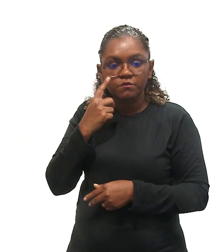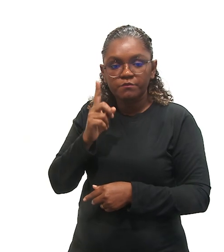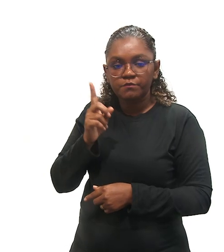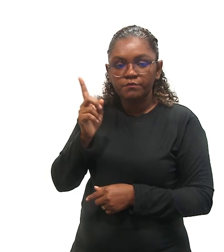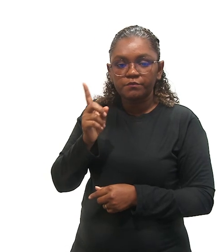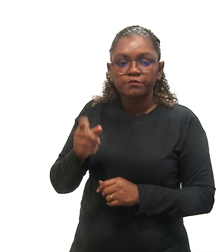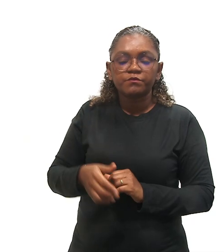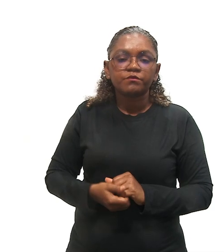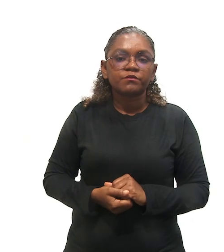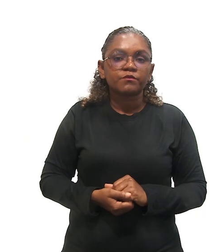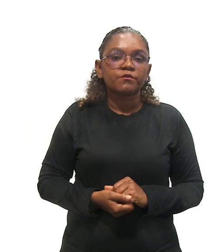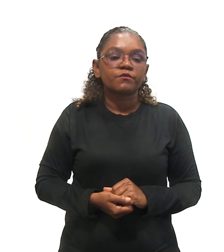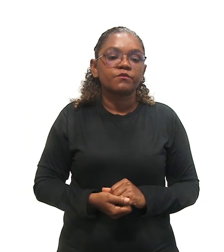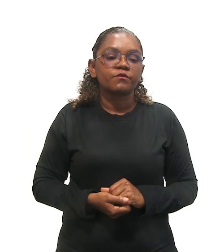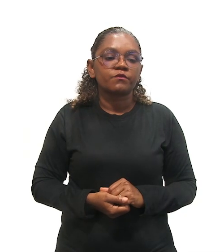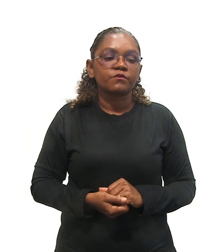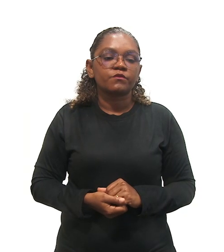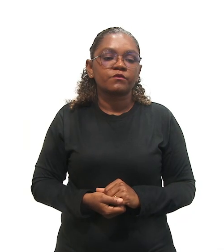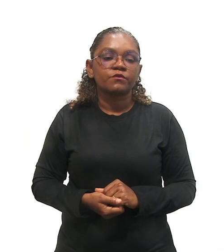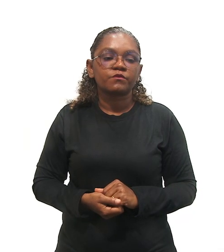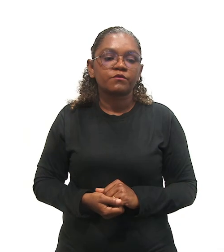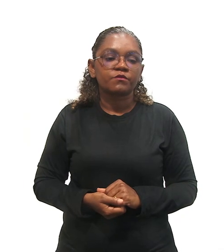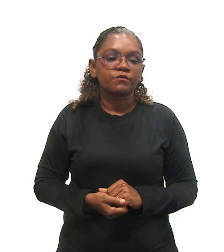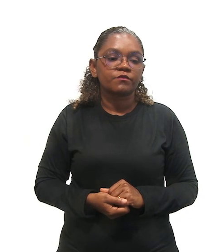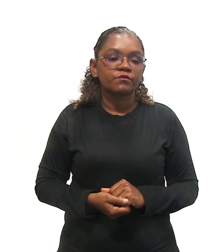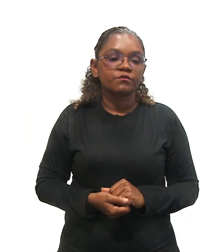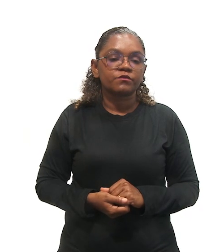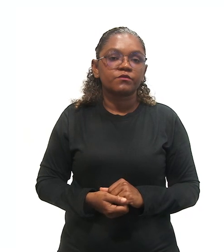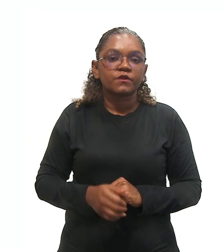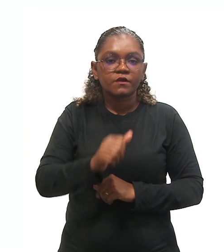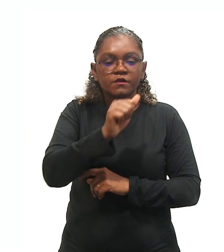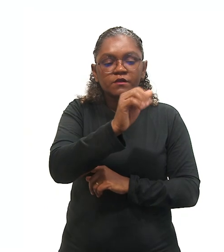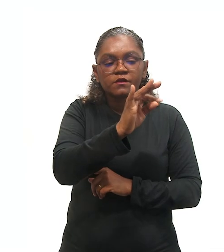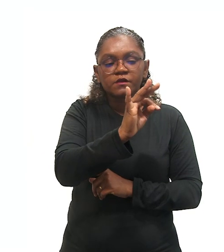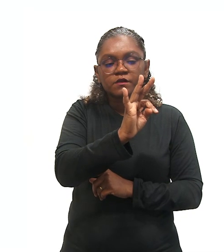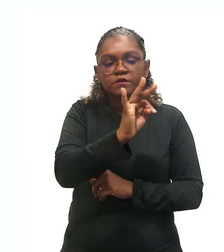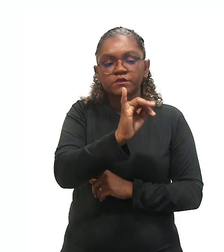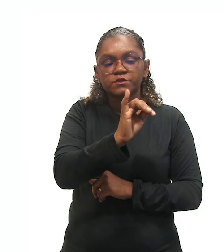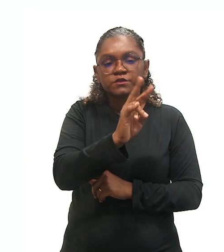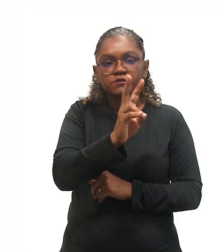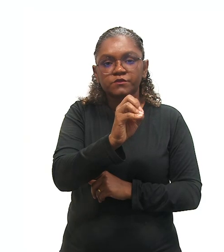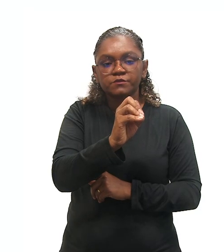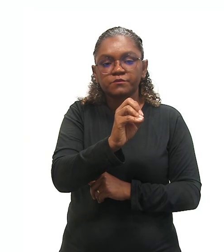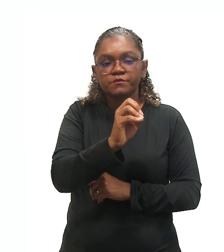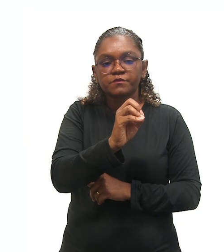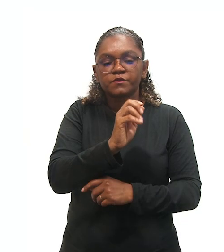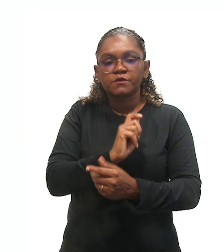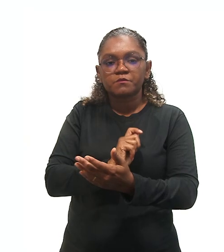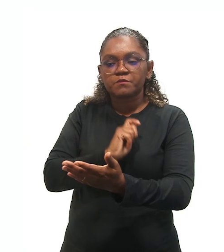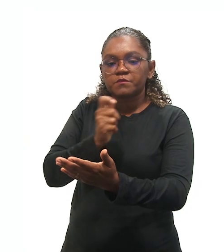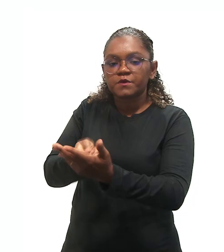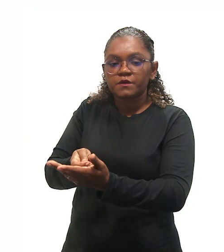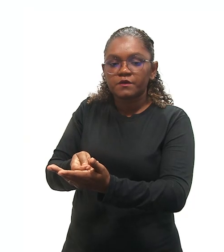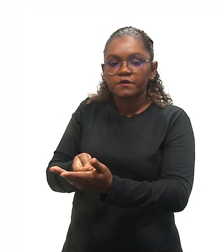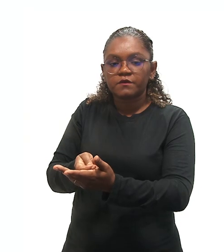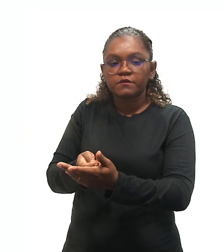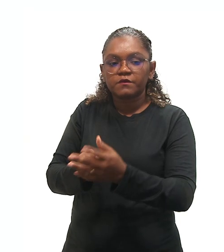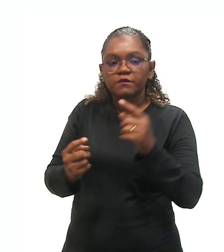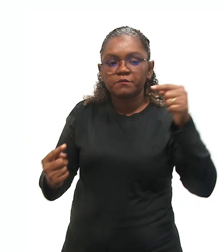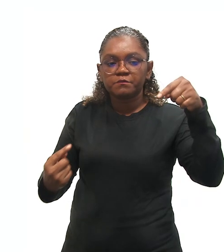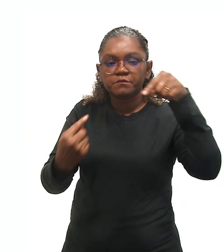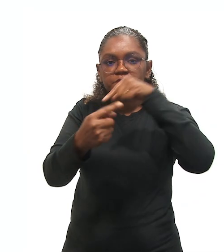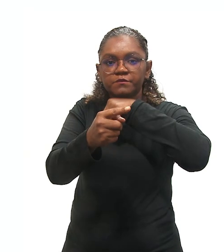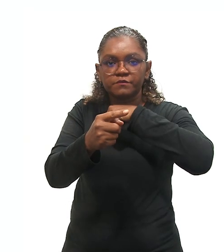Aqui eu vou demonstrar de uma forma melhor. Veja, eu não posso debitar um ativo e creditar uma